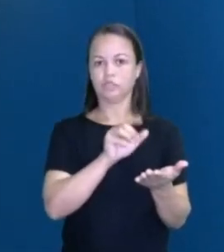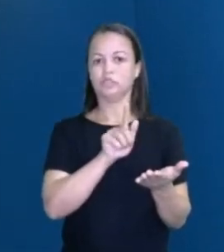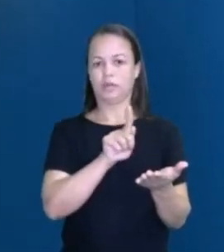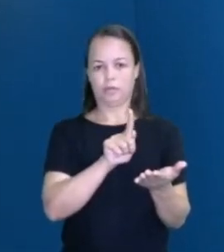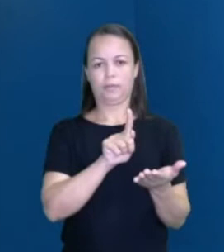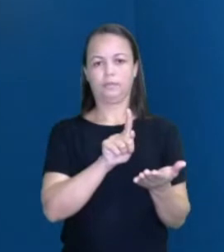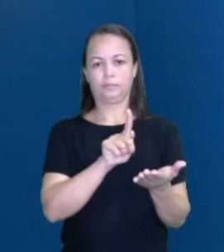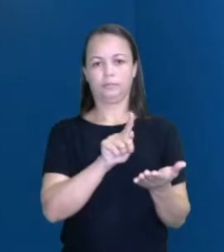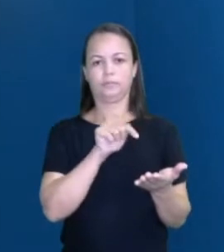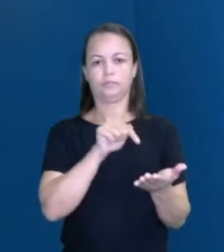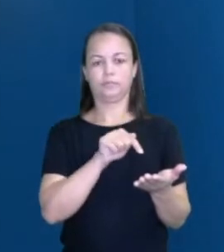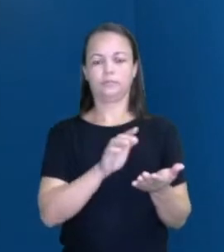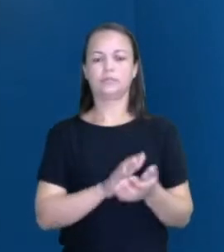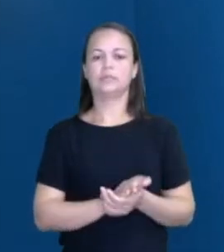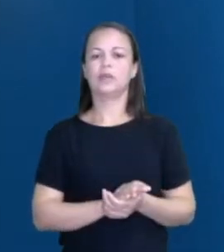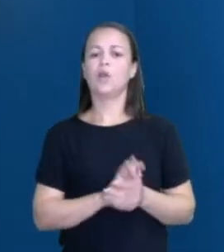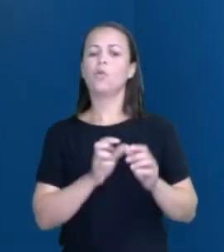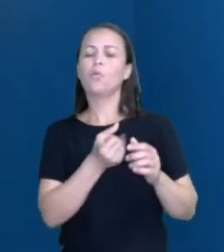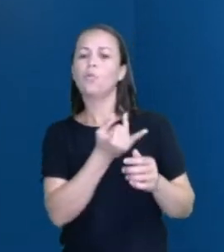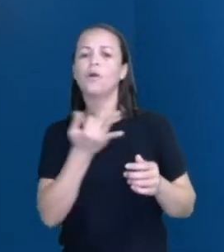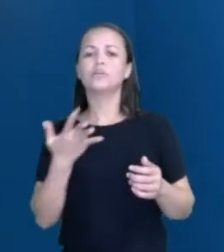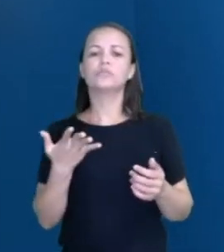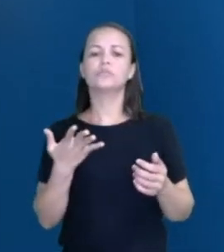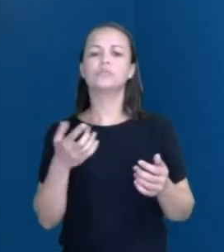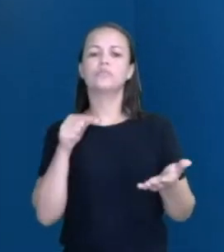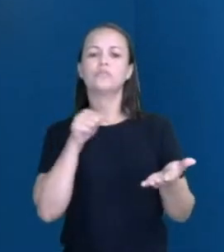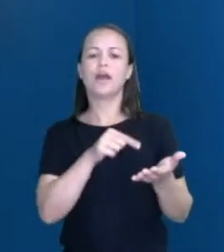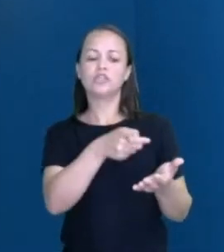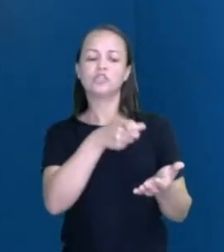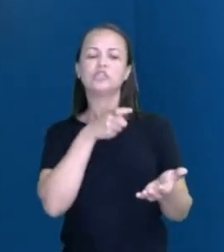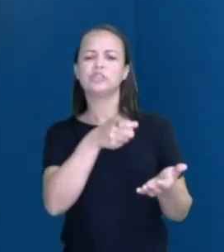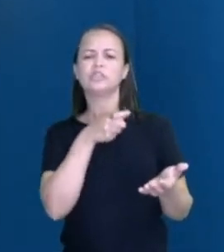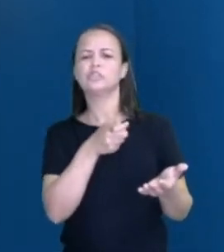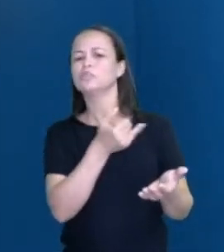10. Então, quanto vale x?